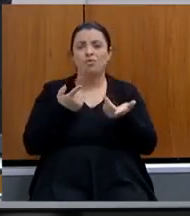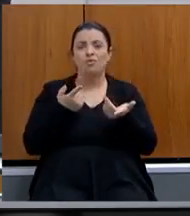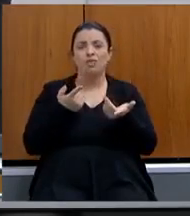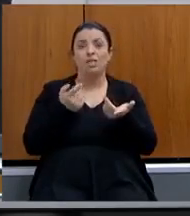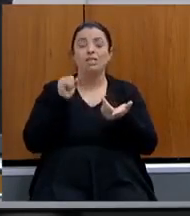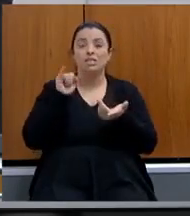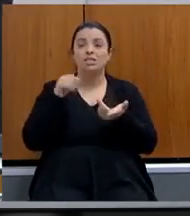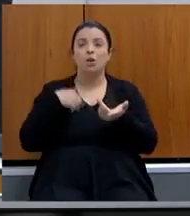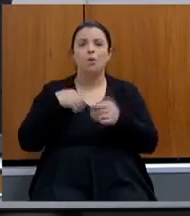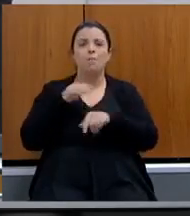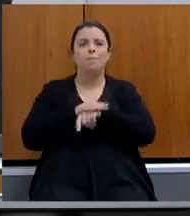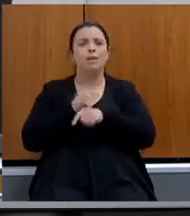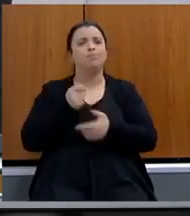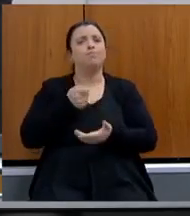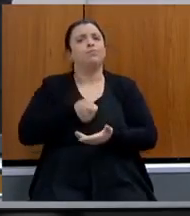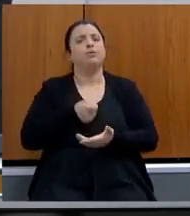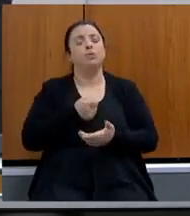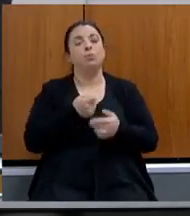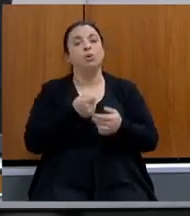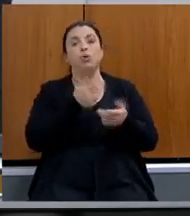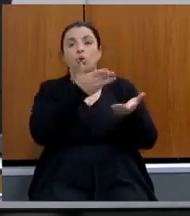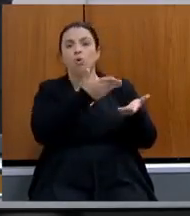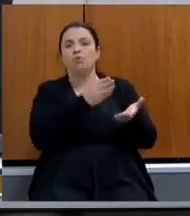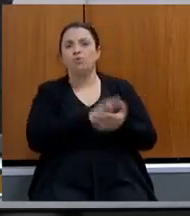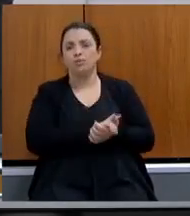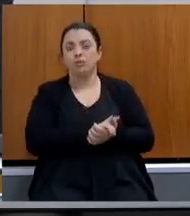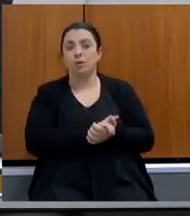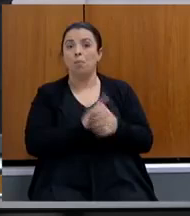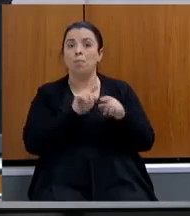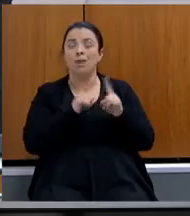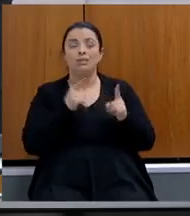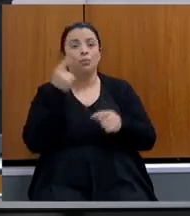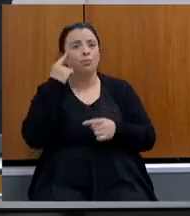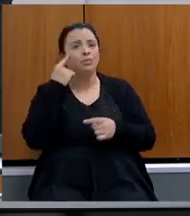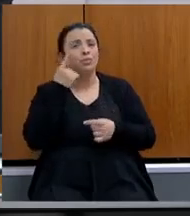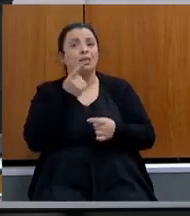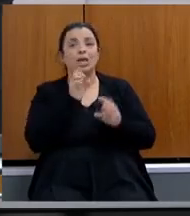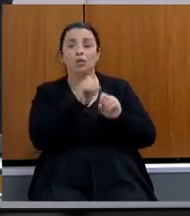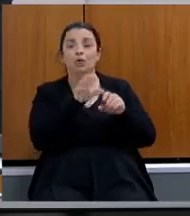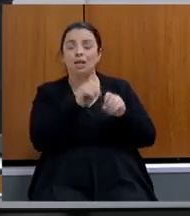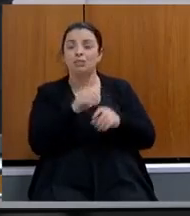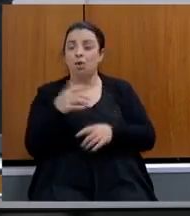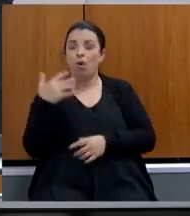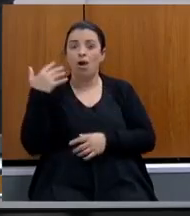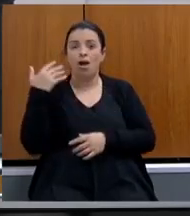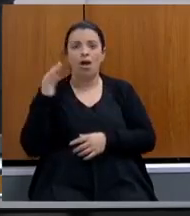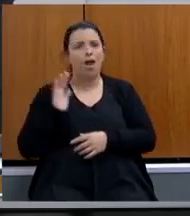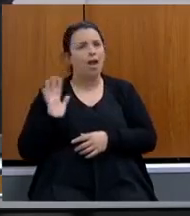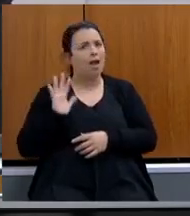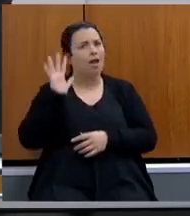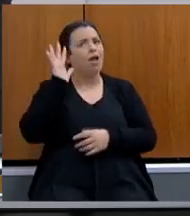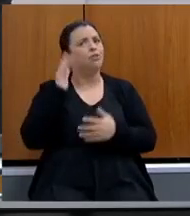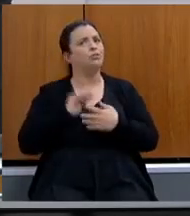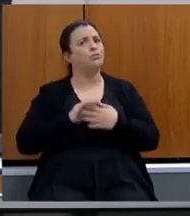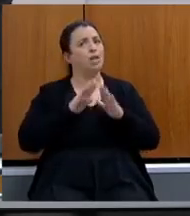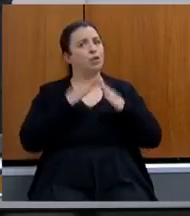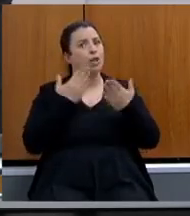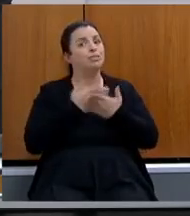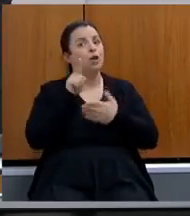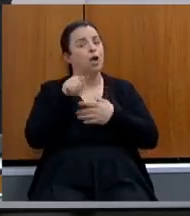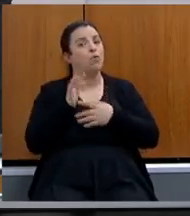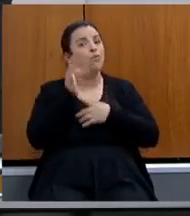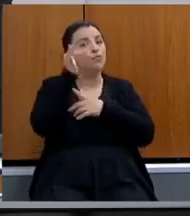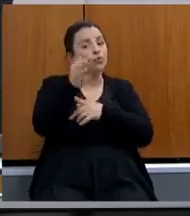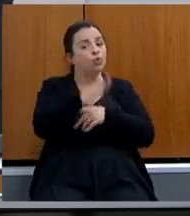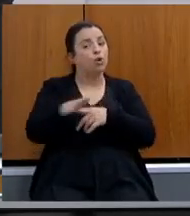justamente com a senhora mas porque para mim educação é muito caro educação futuro nossas crianças o futuro da nossa